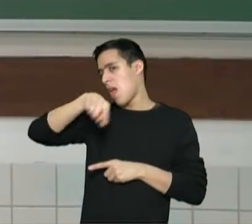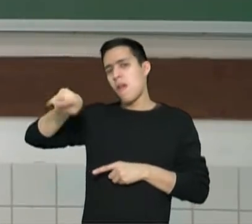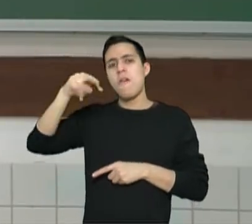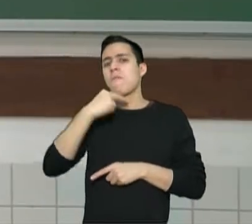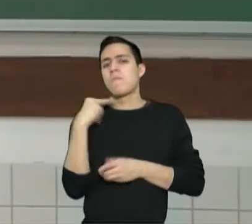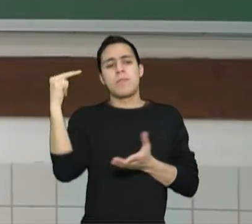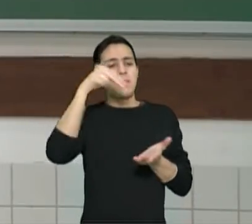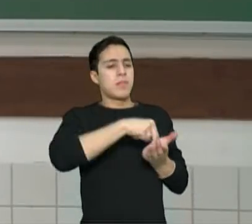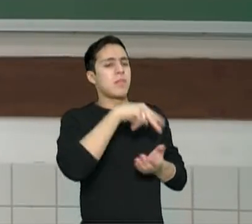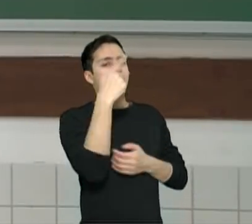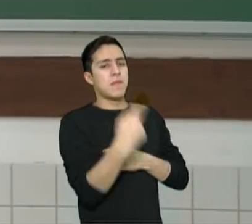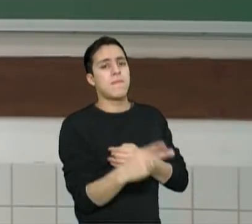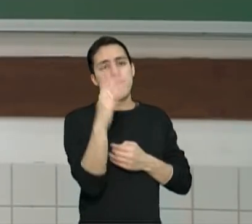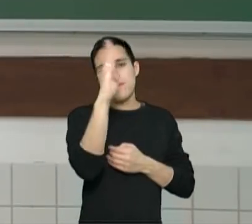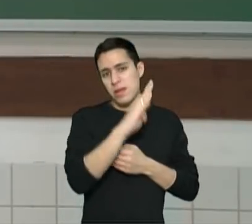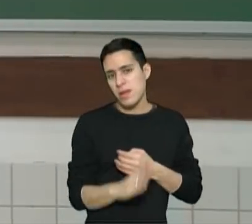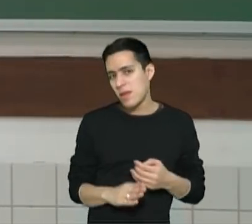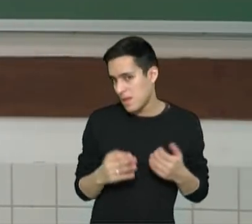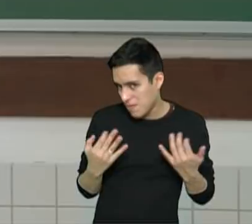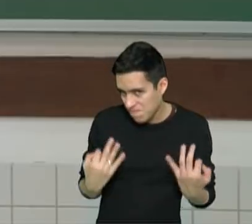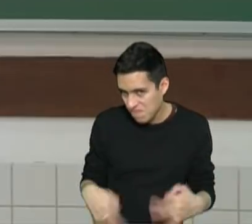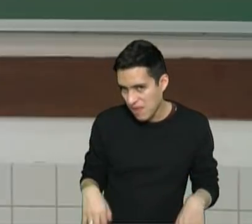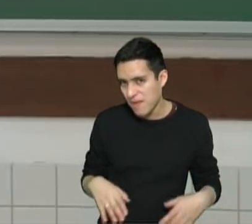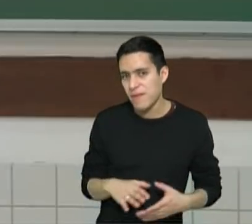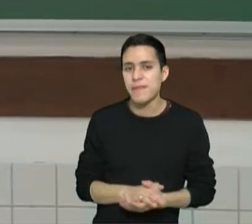visitar o nosso país.